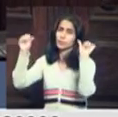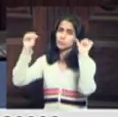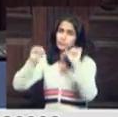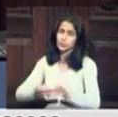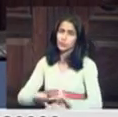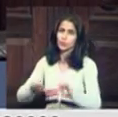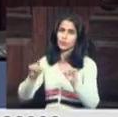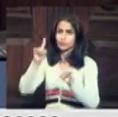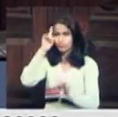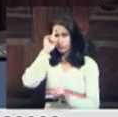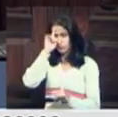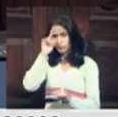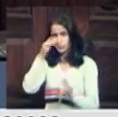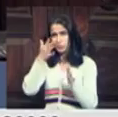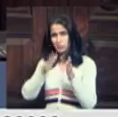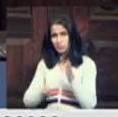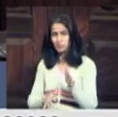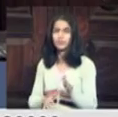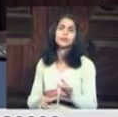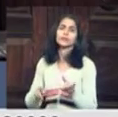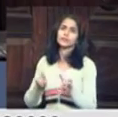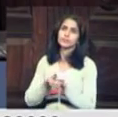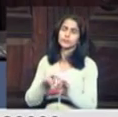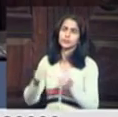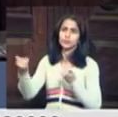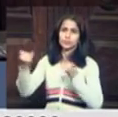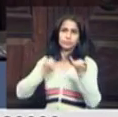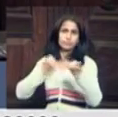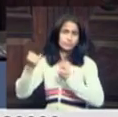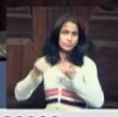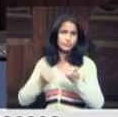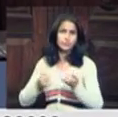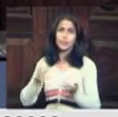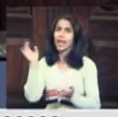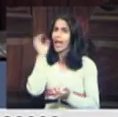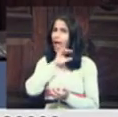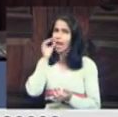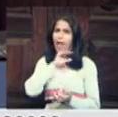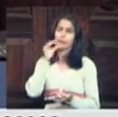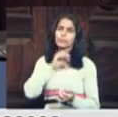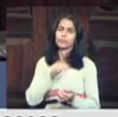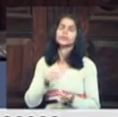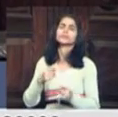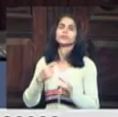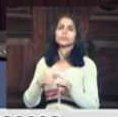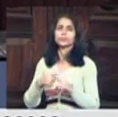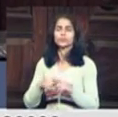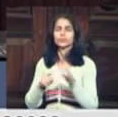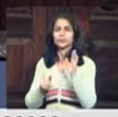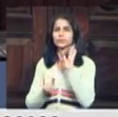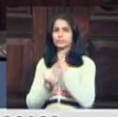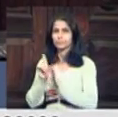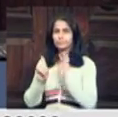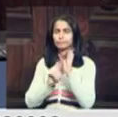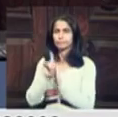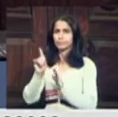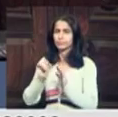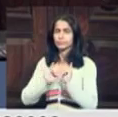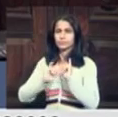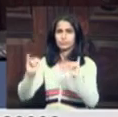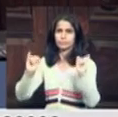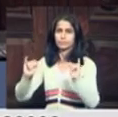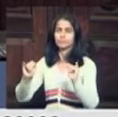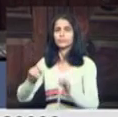dia, e também de recebermos informações urgentes com relação a essas perturbadoras notícias